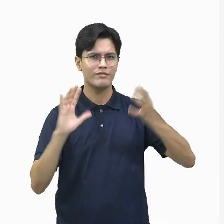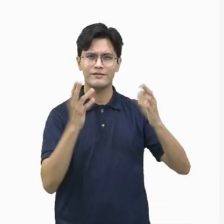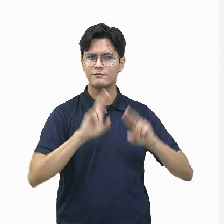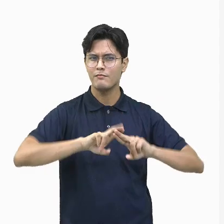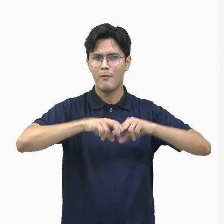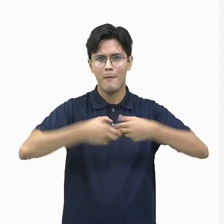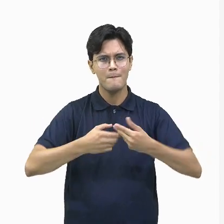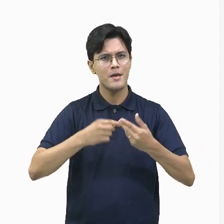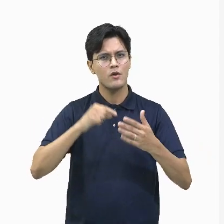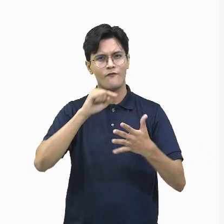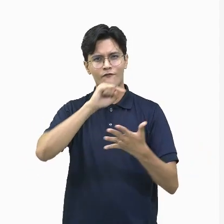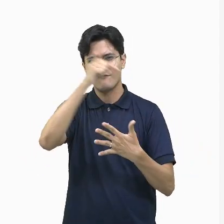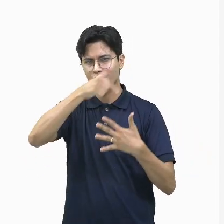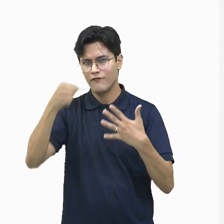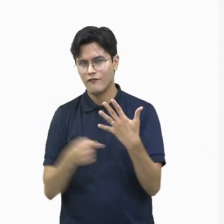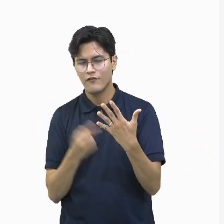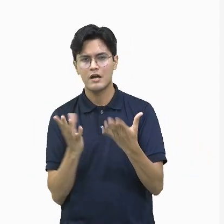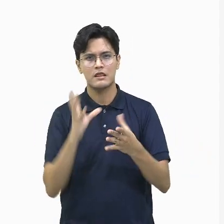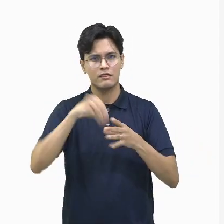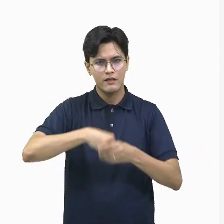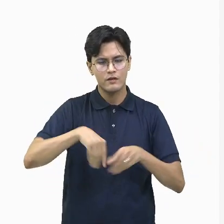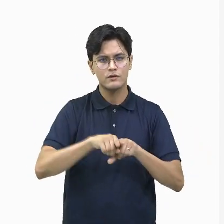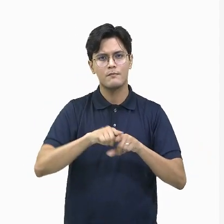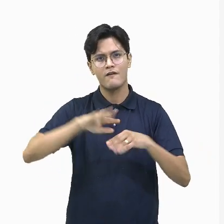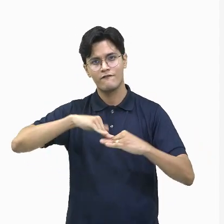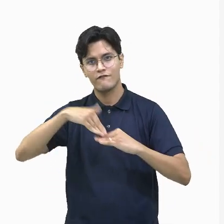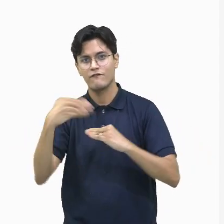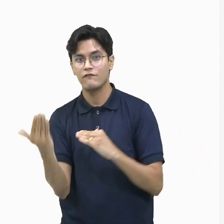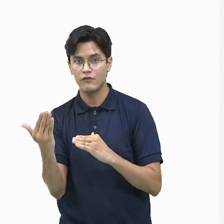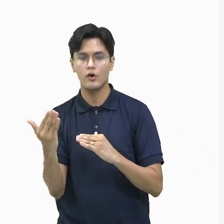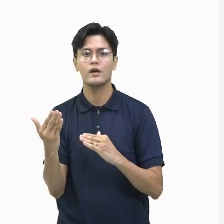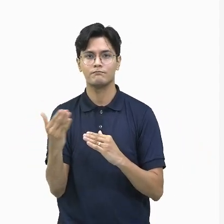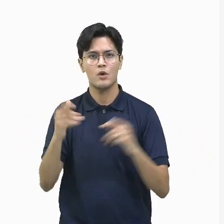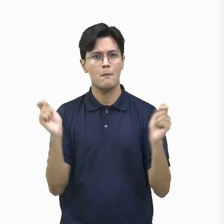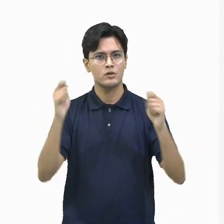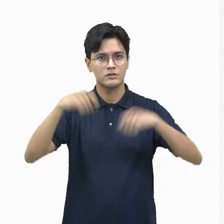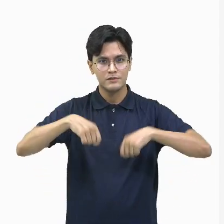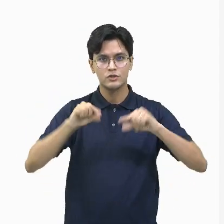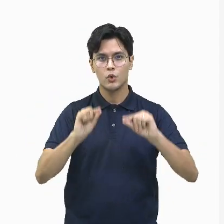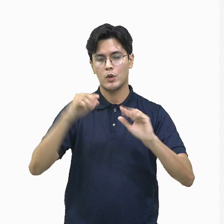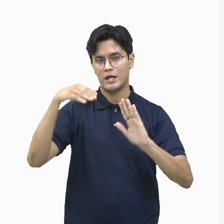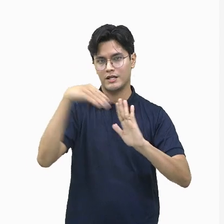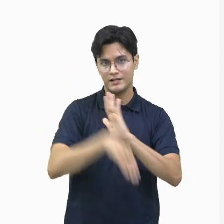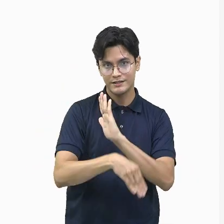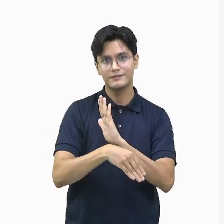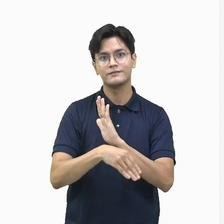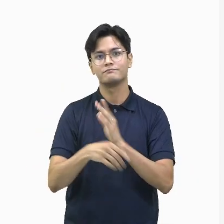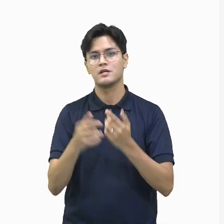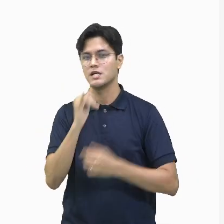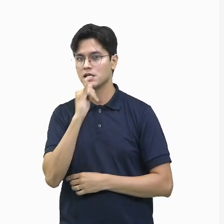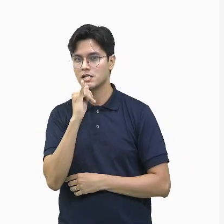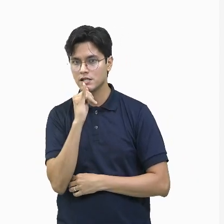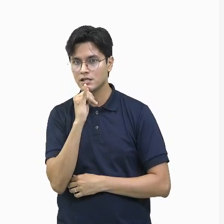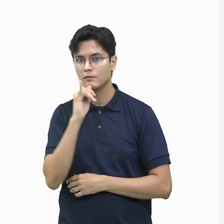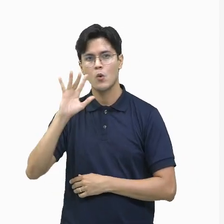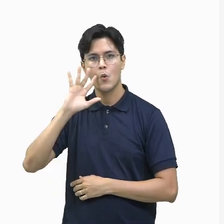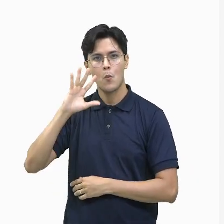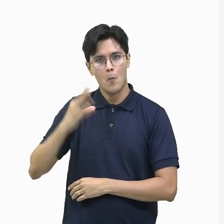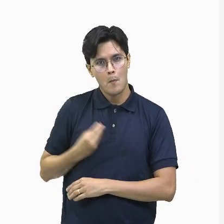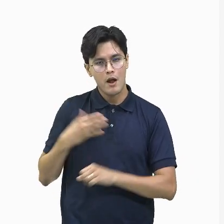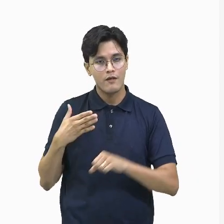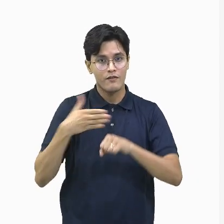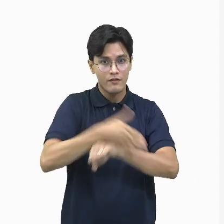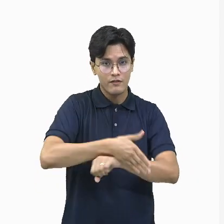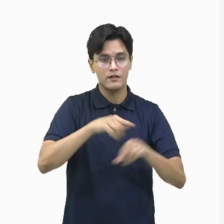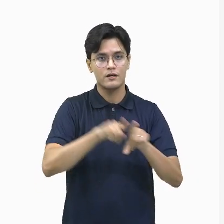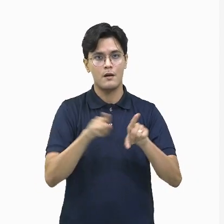externos contribuiu para o seu declínio, incluindo as invasões bárbaras, crises econômicas,